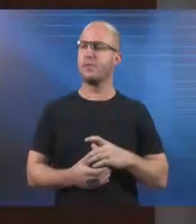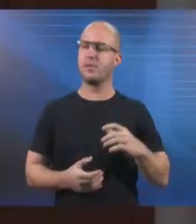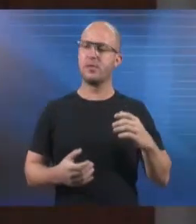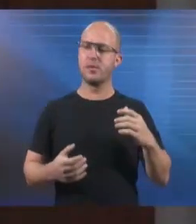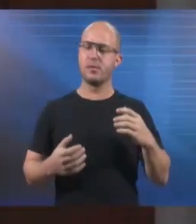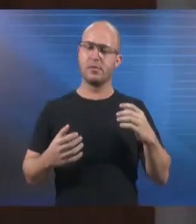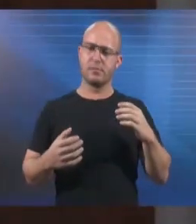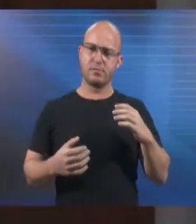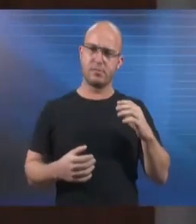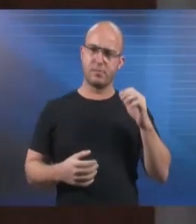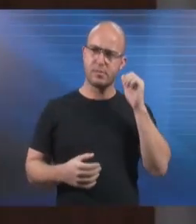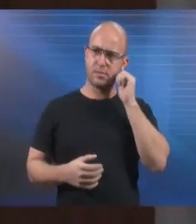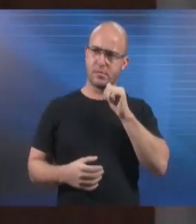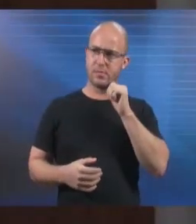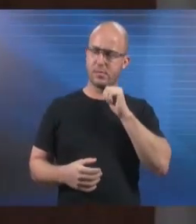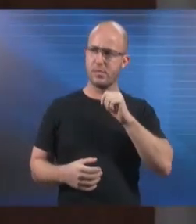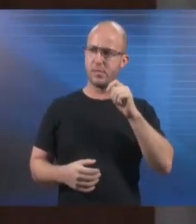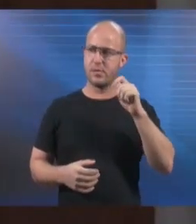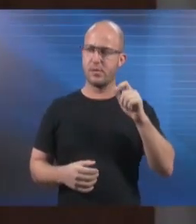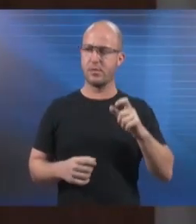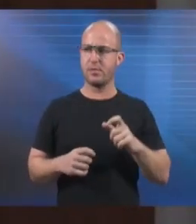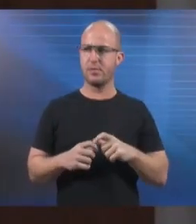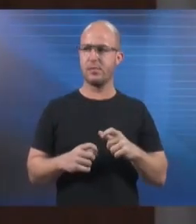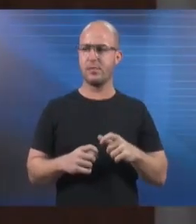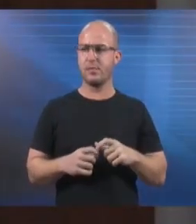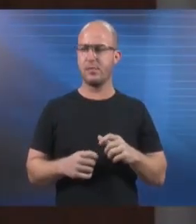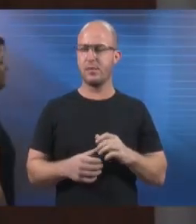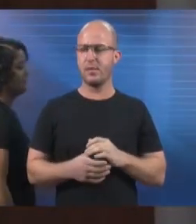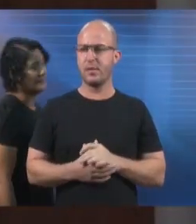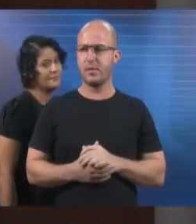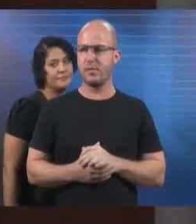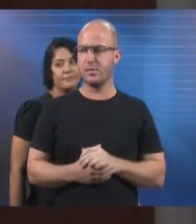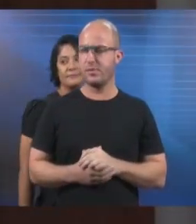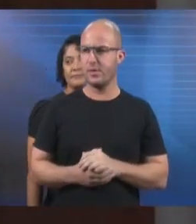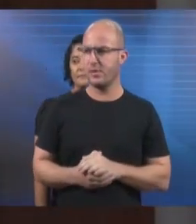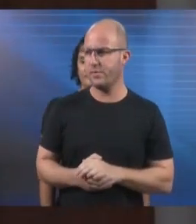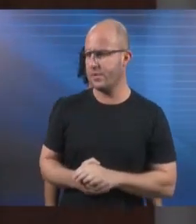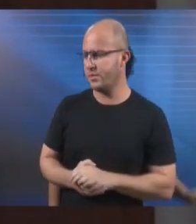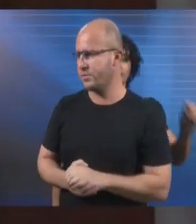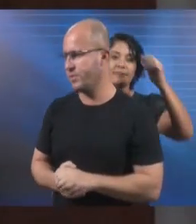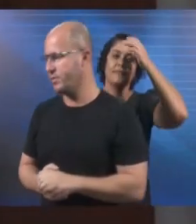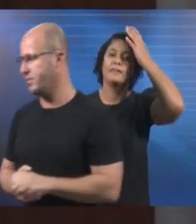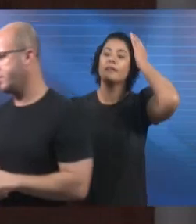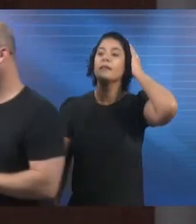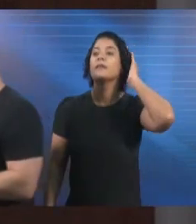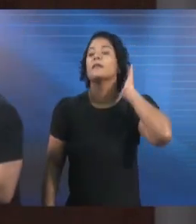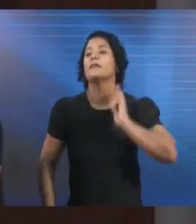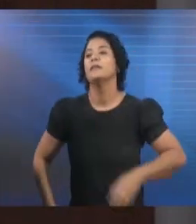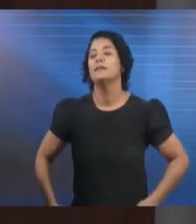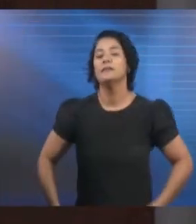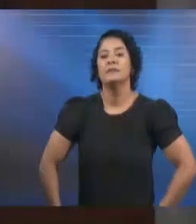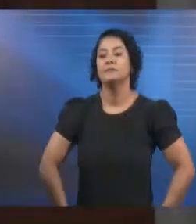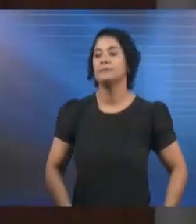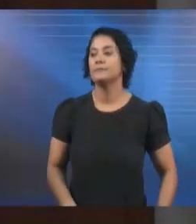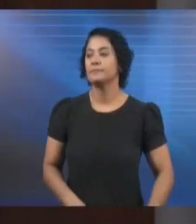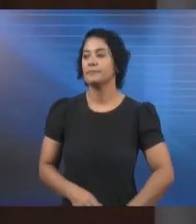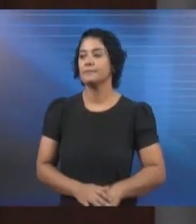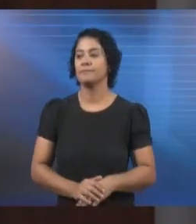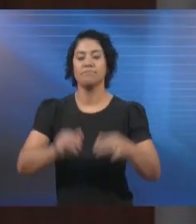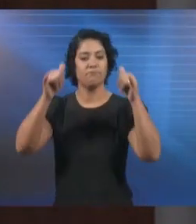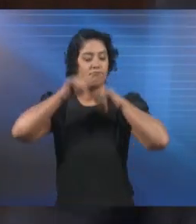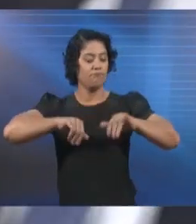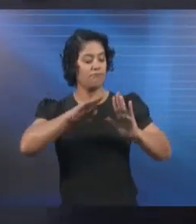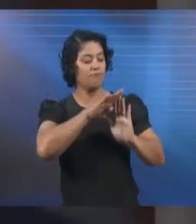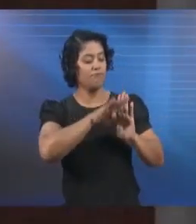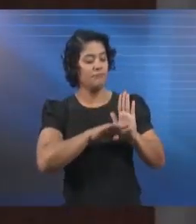Mulher apesar de não ser médica mas faz parte da comissão de saúde e está encerrado o expediente anuncio a